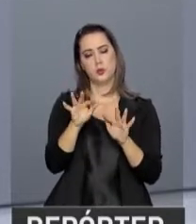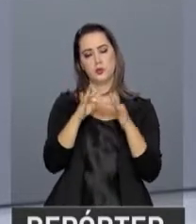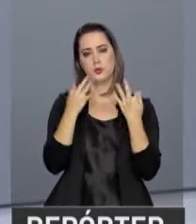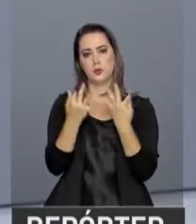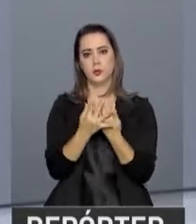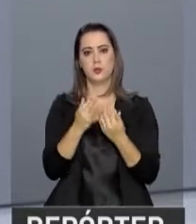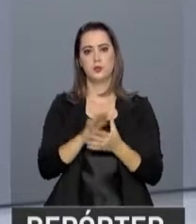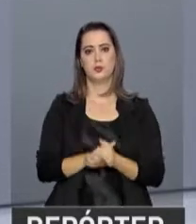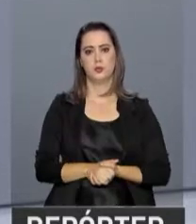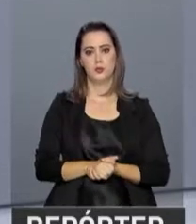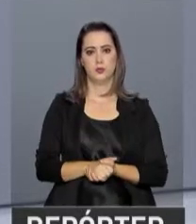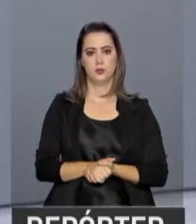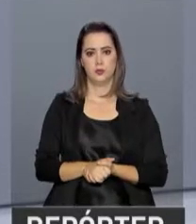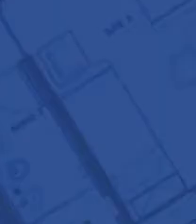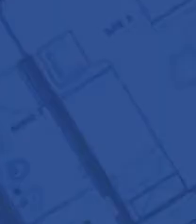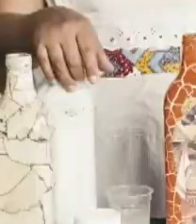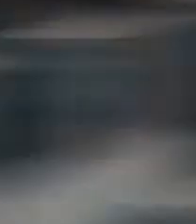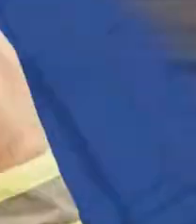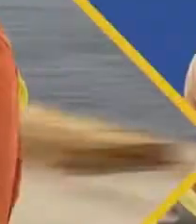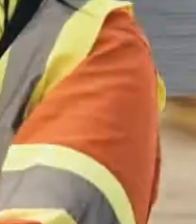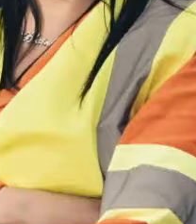famílias.